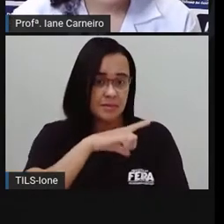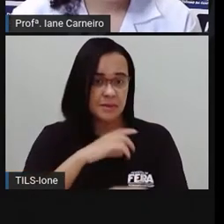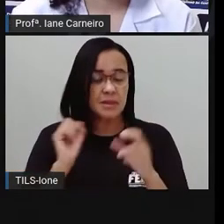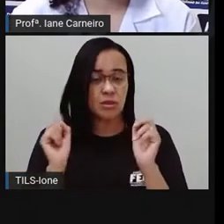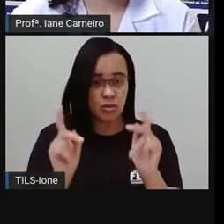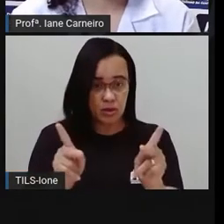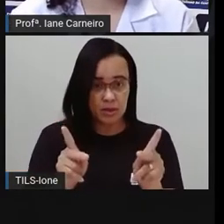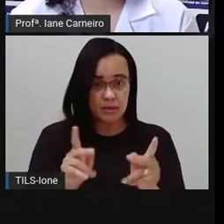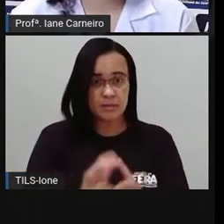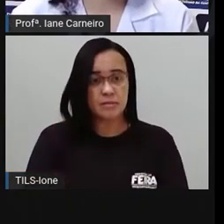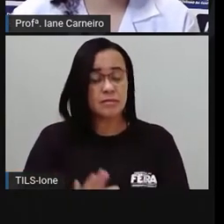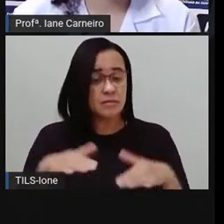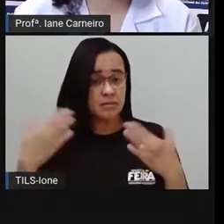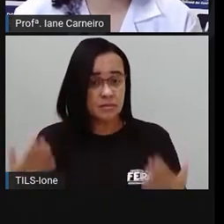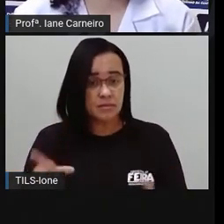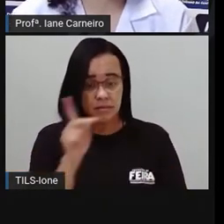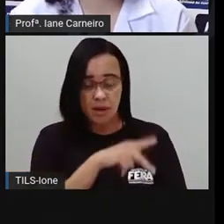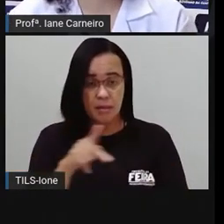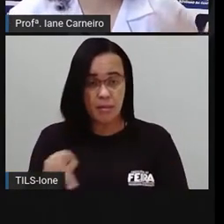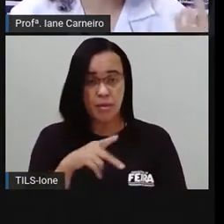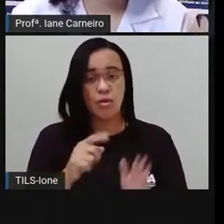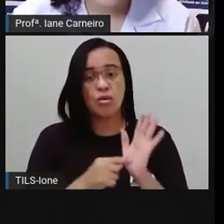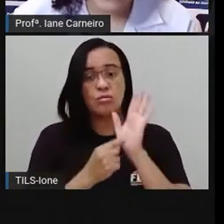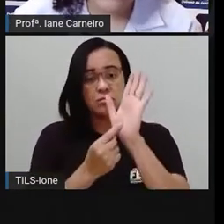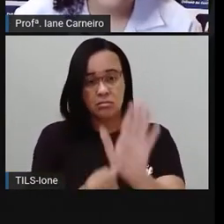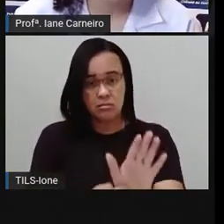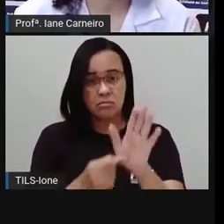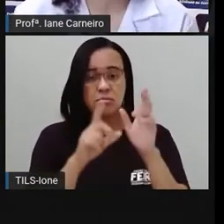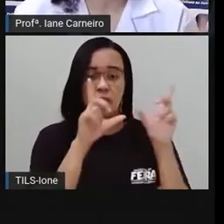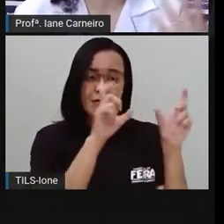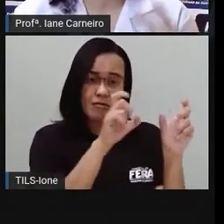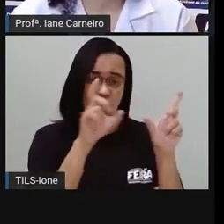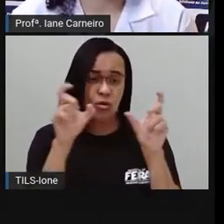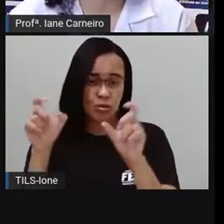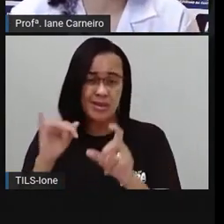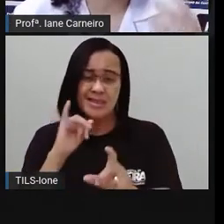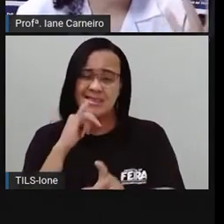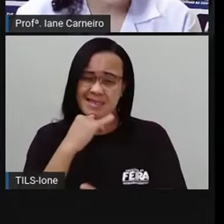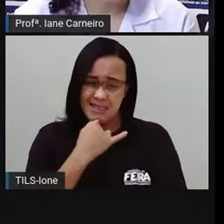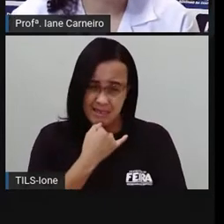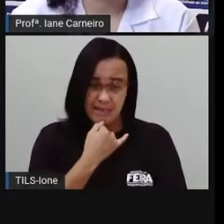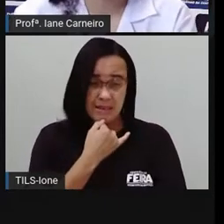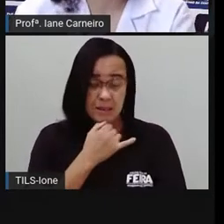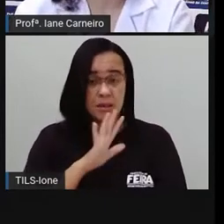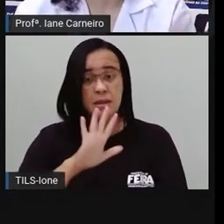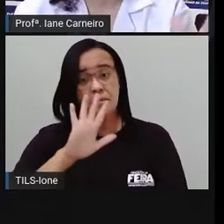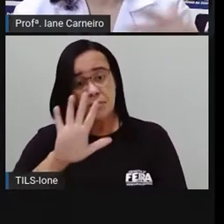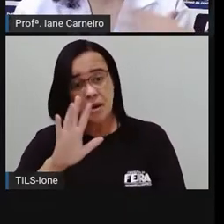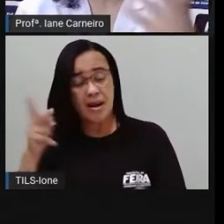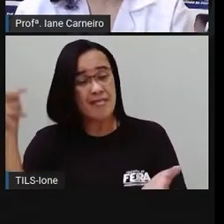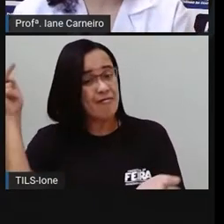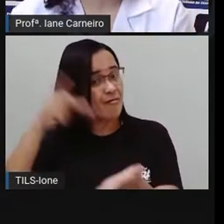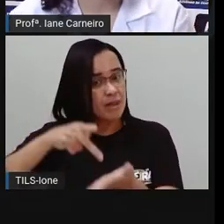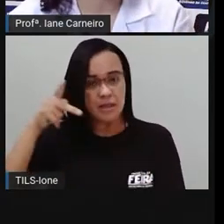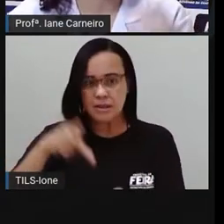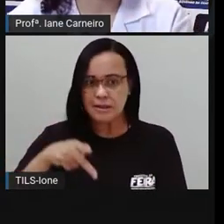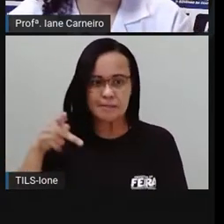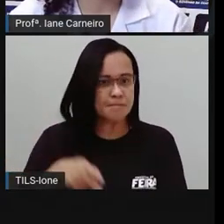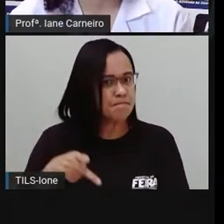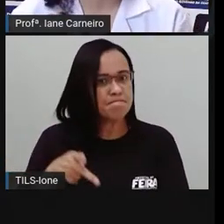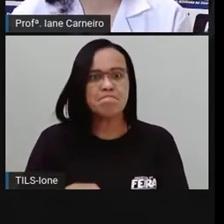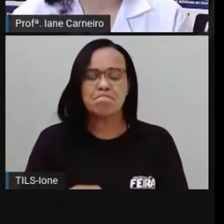certo? E aí a Pro trouxe, ó, essas imagens que são tristes, né, mas são imagens reais que estão aí cada vez